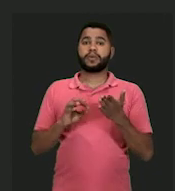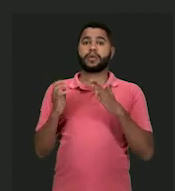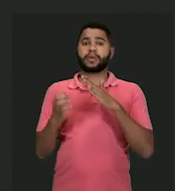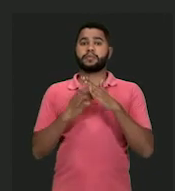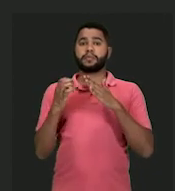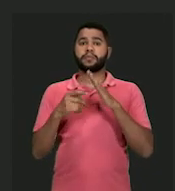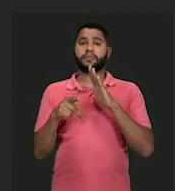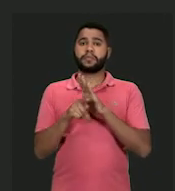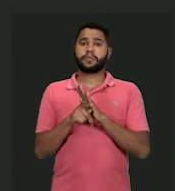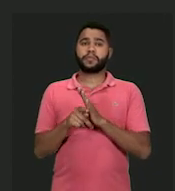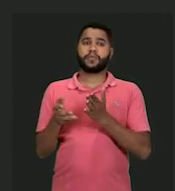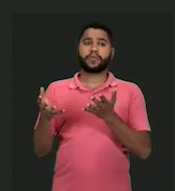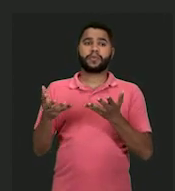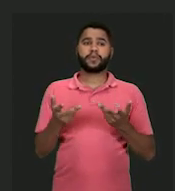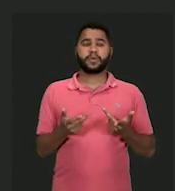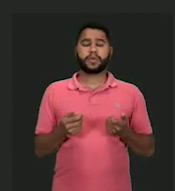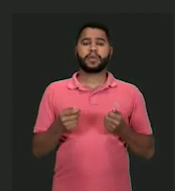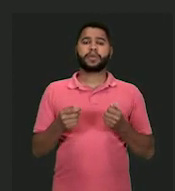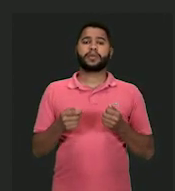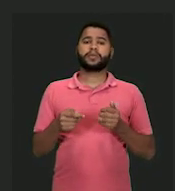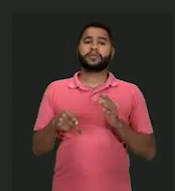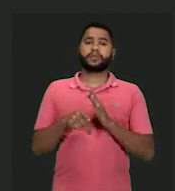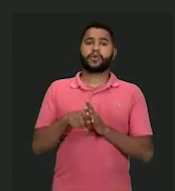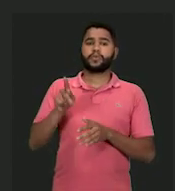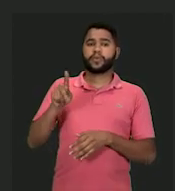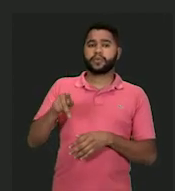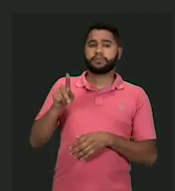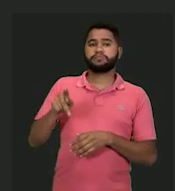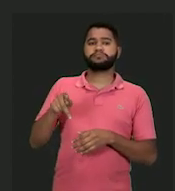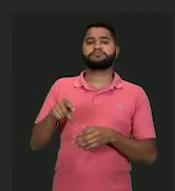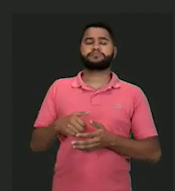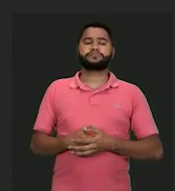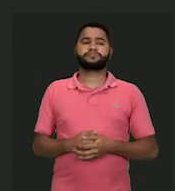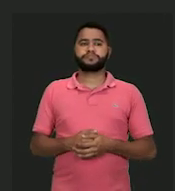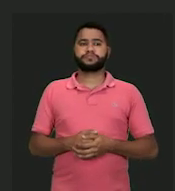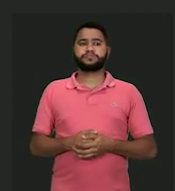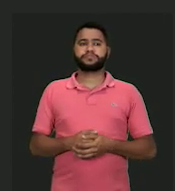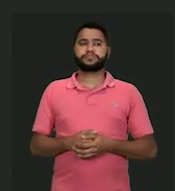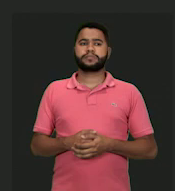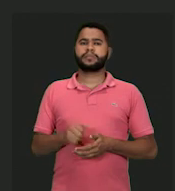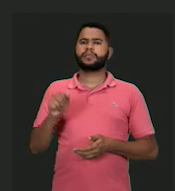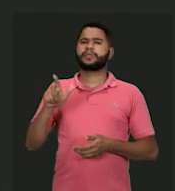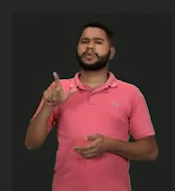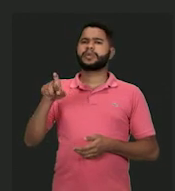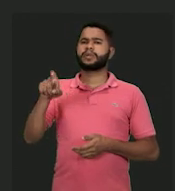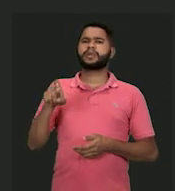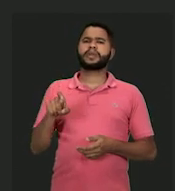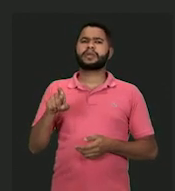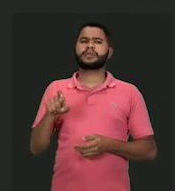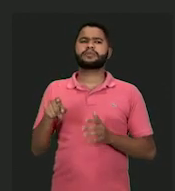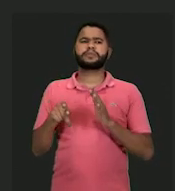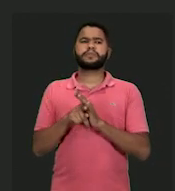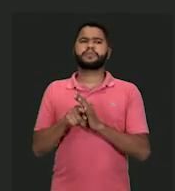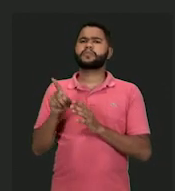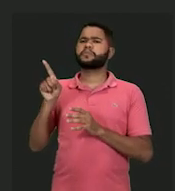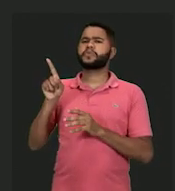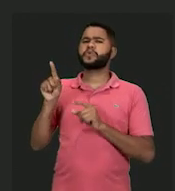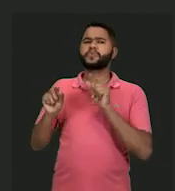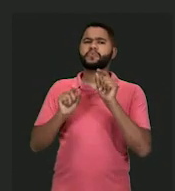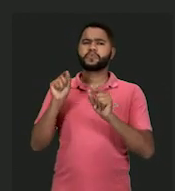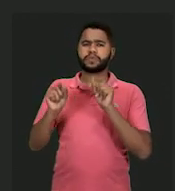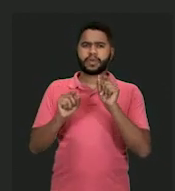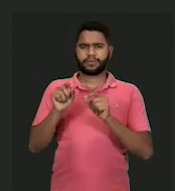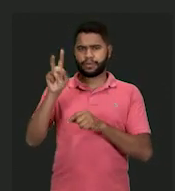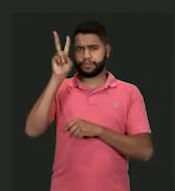média ponderada das notas obtidas nos procedimentos analisados. Alex, mas o que é uma média ponderada?